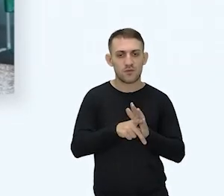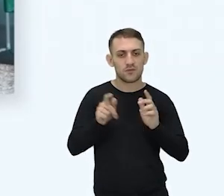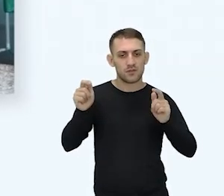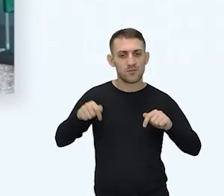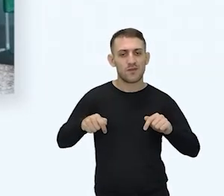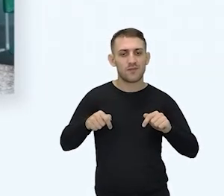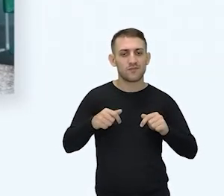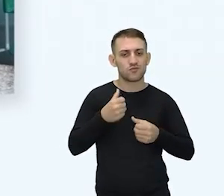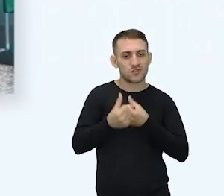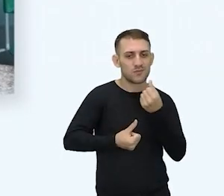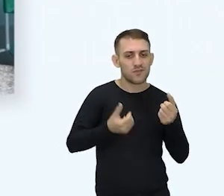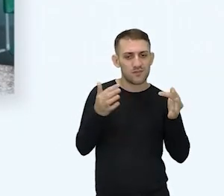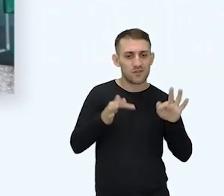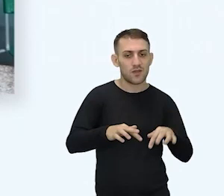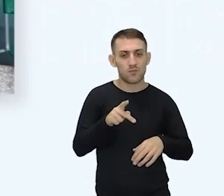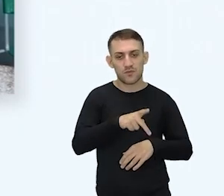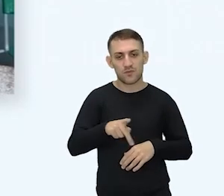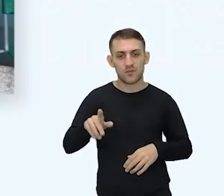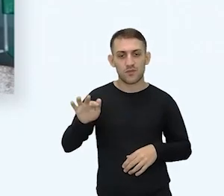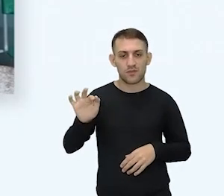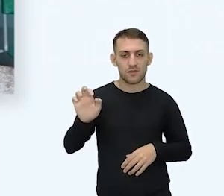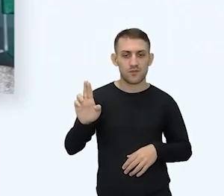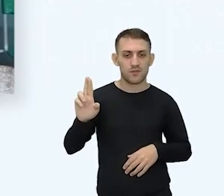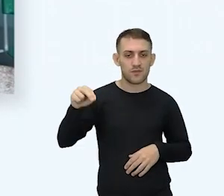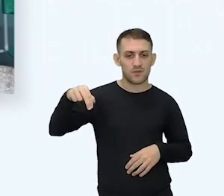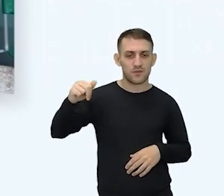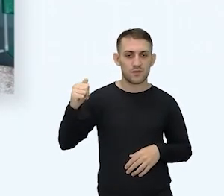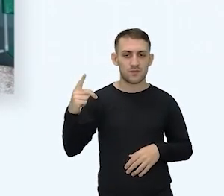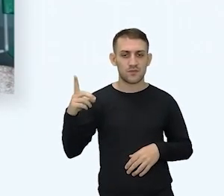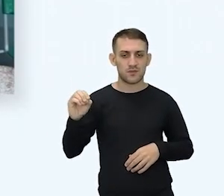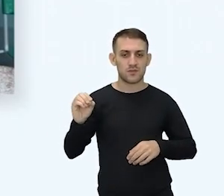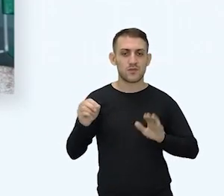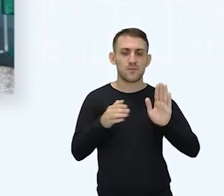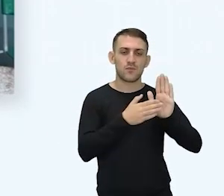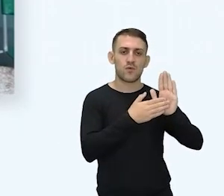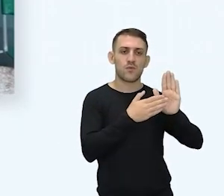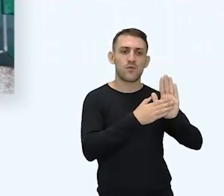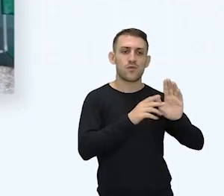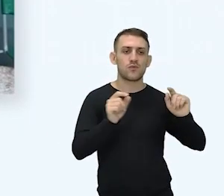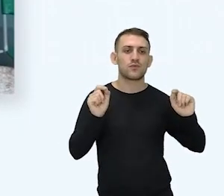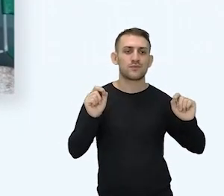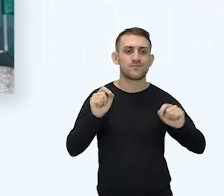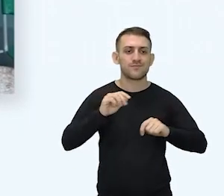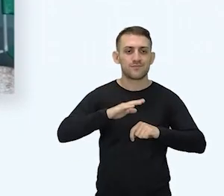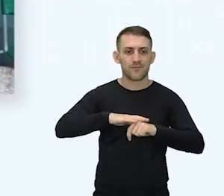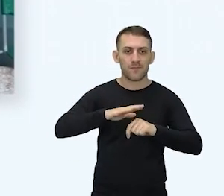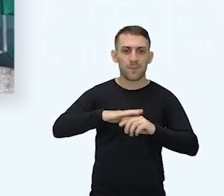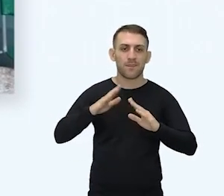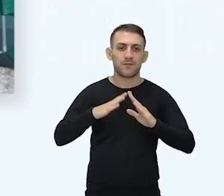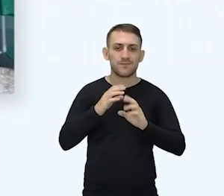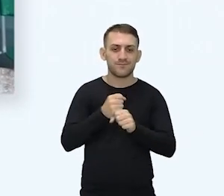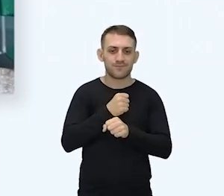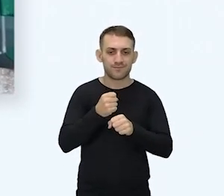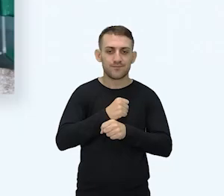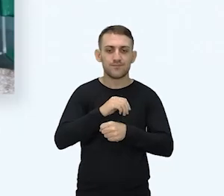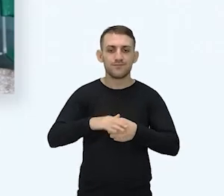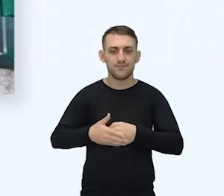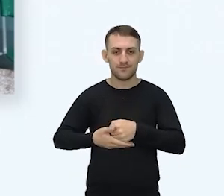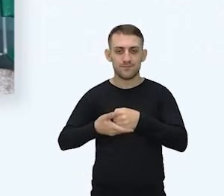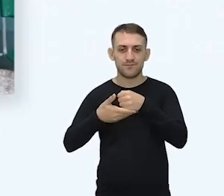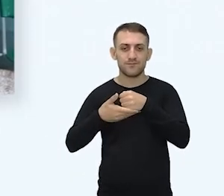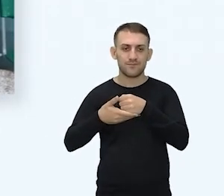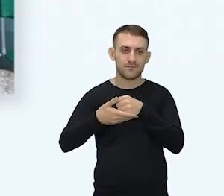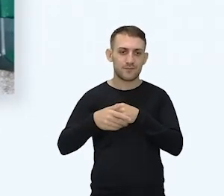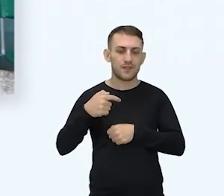semestre. O professor Fernando propôs fazer uma casa sustentável. E